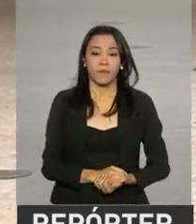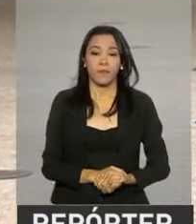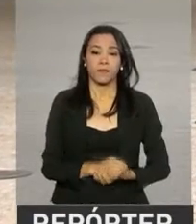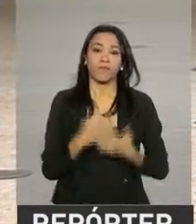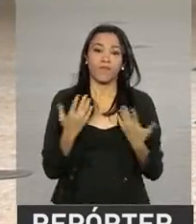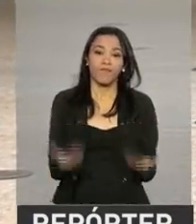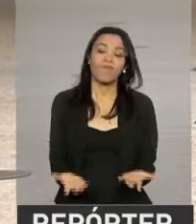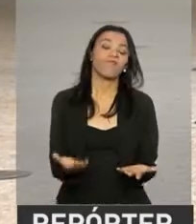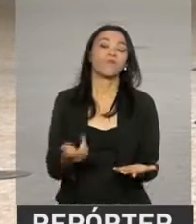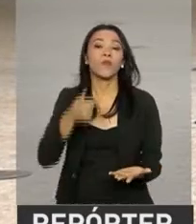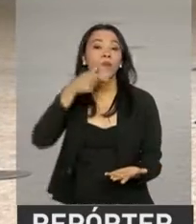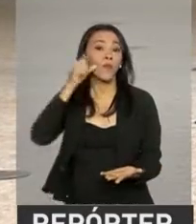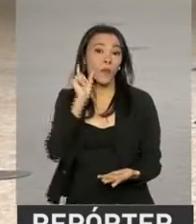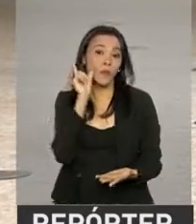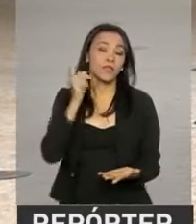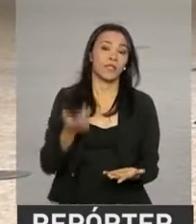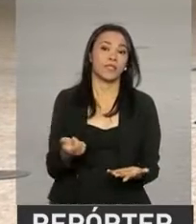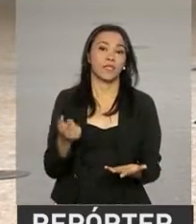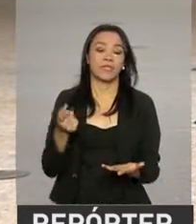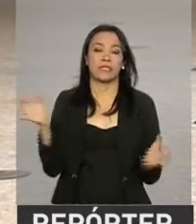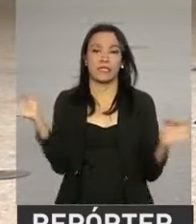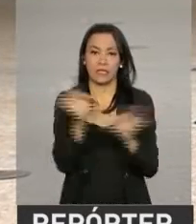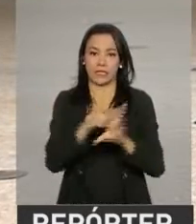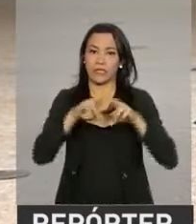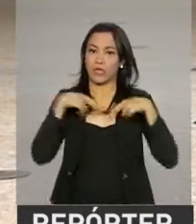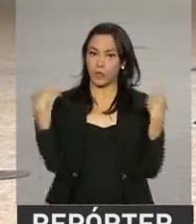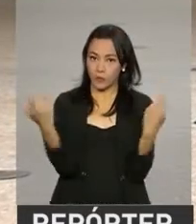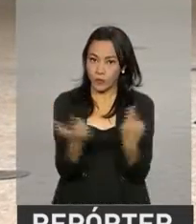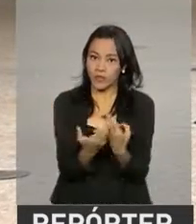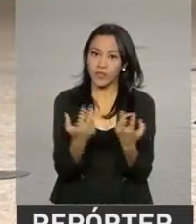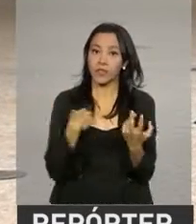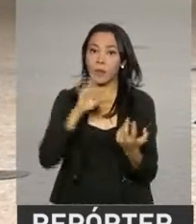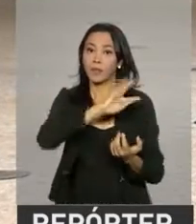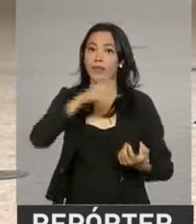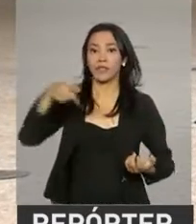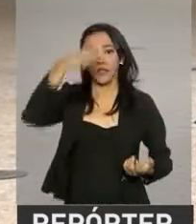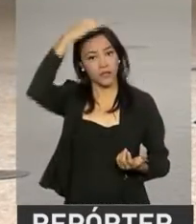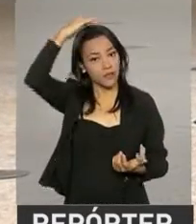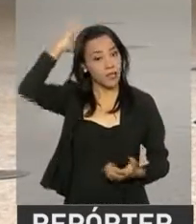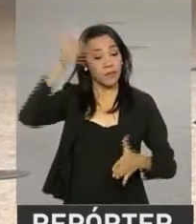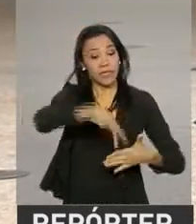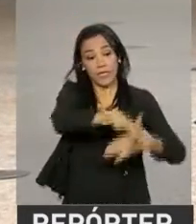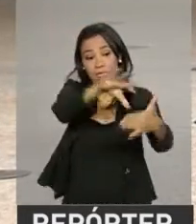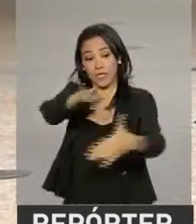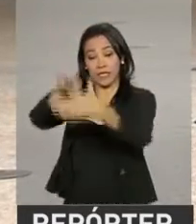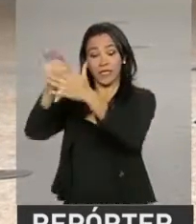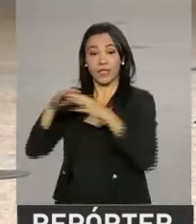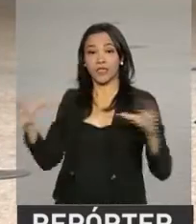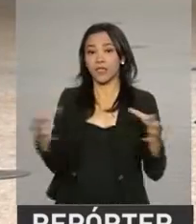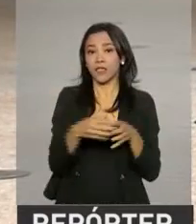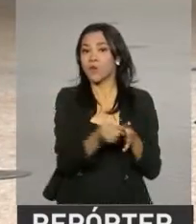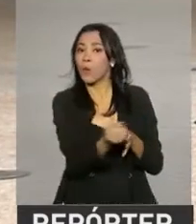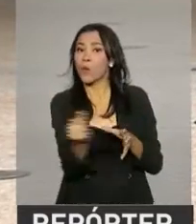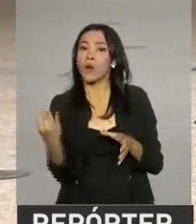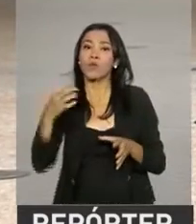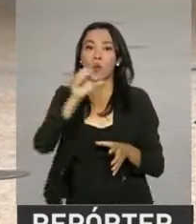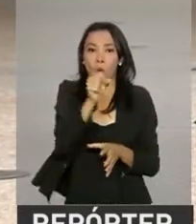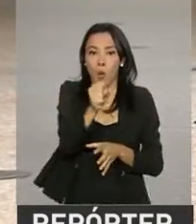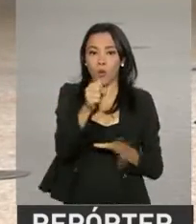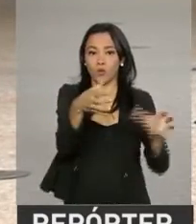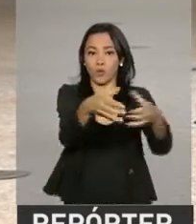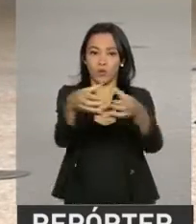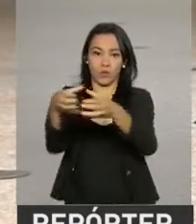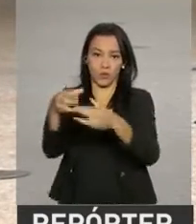bom inclusive ontem depois de se reunirem com o presidente Michel Temer líderes de oito partidos na Câmara dos